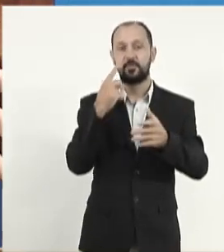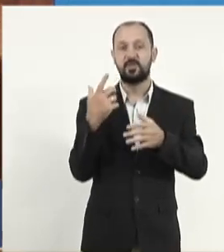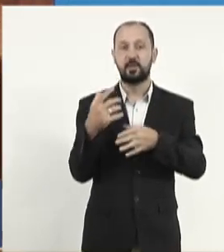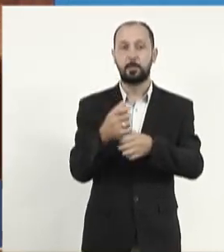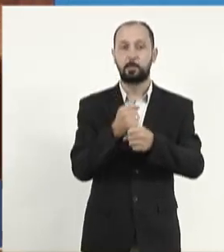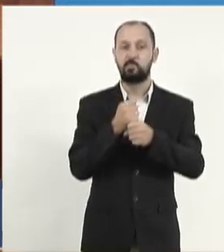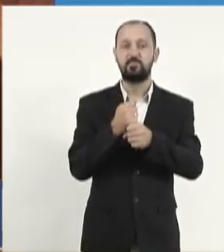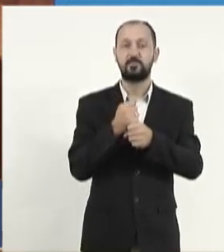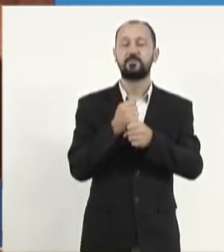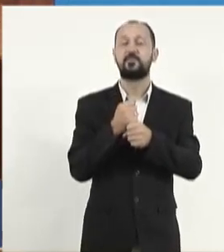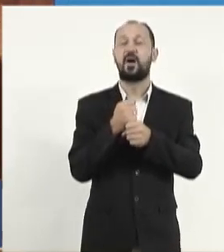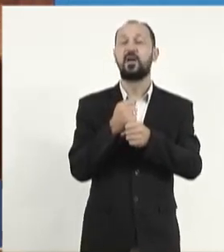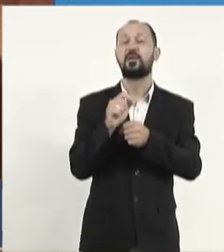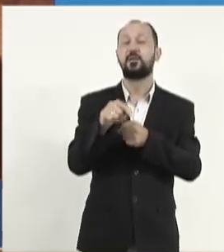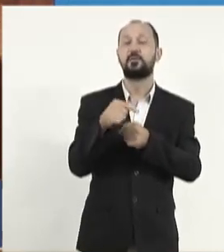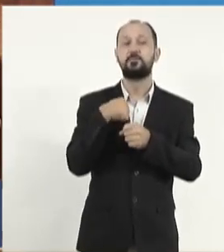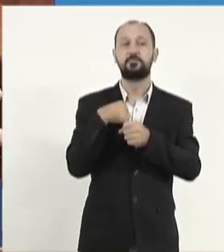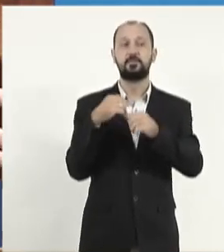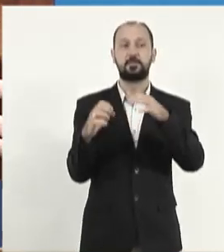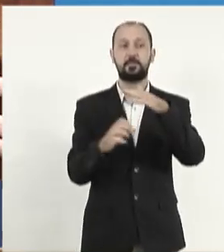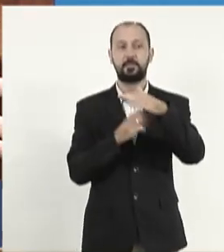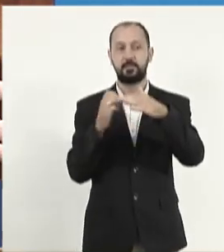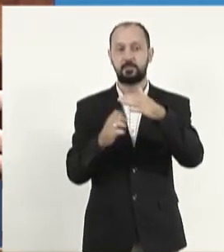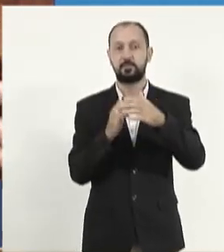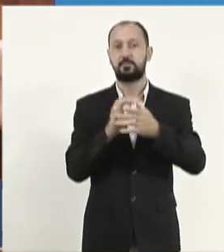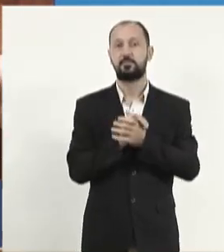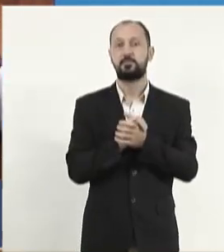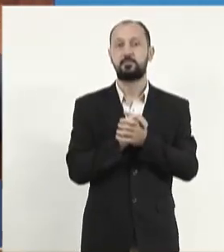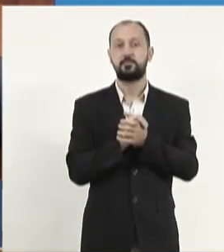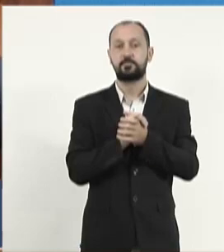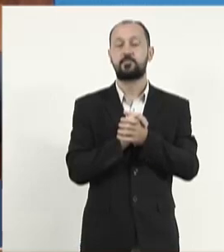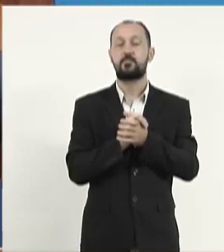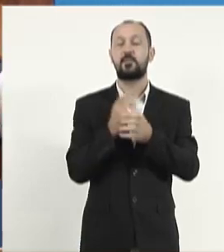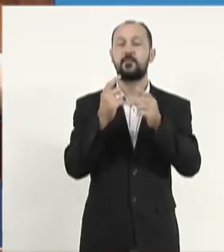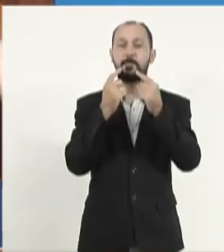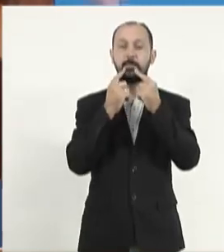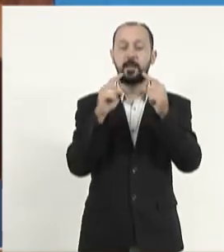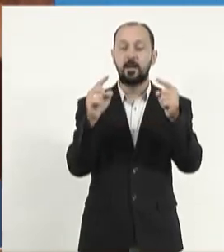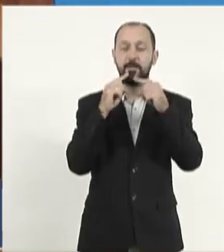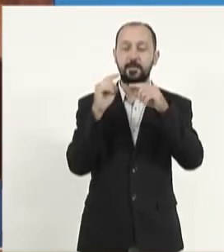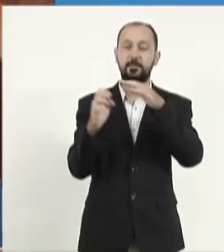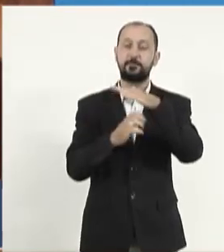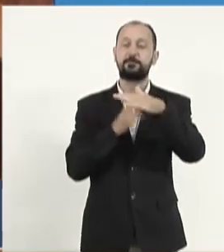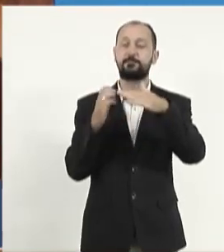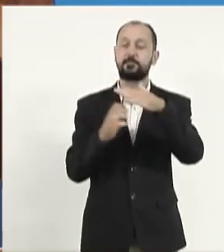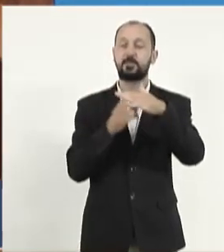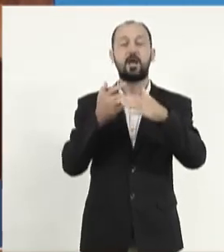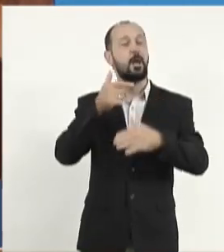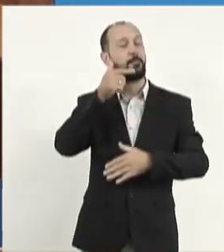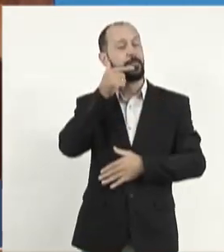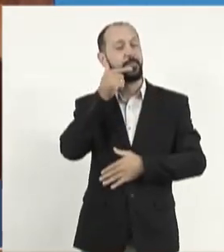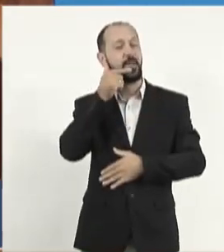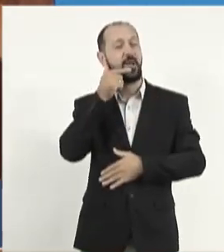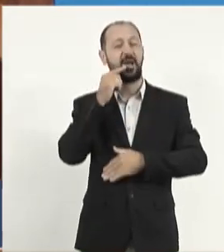reféns da empresa, né? E ainda vão reclamar lá na Energisa, são mal